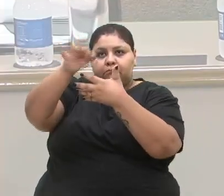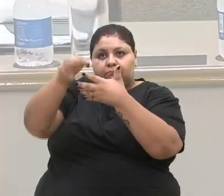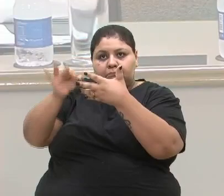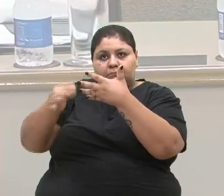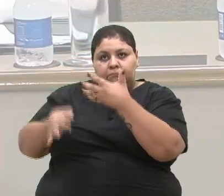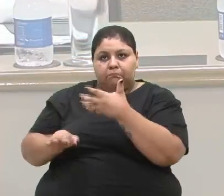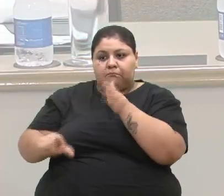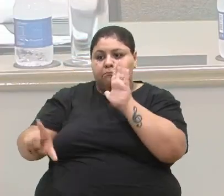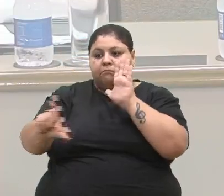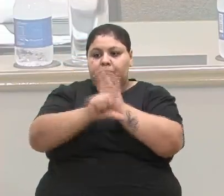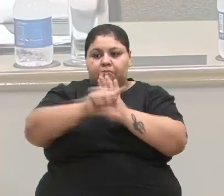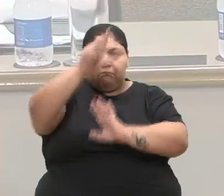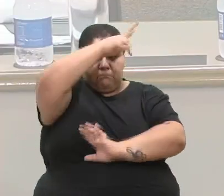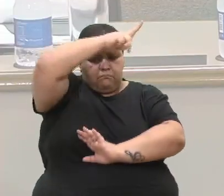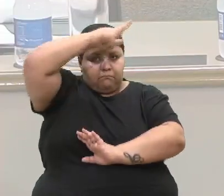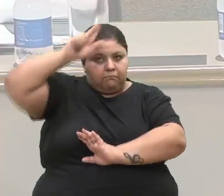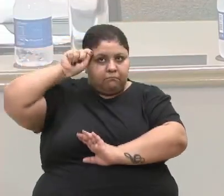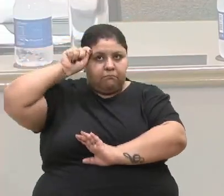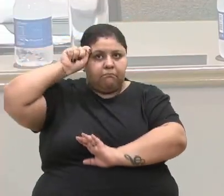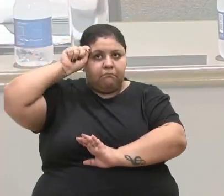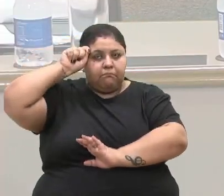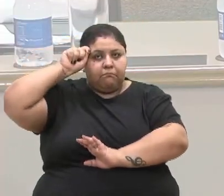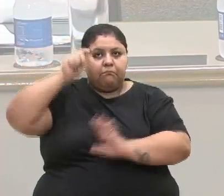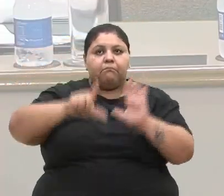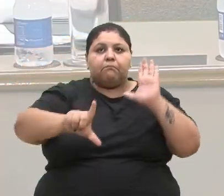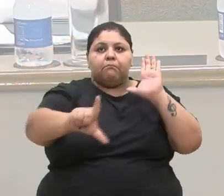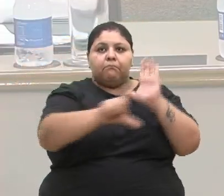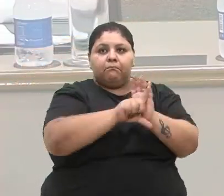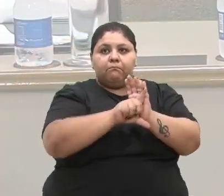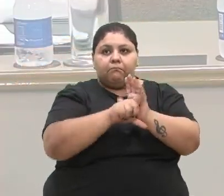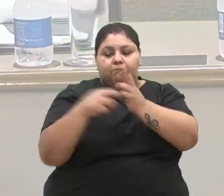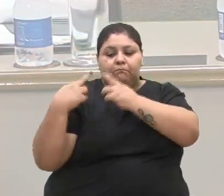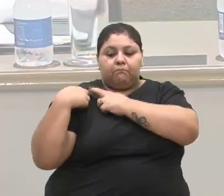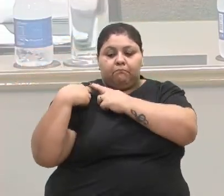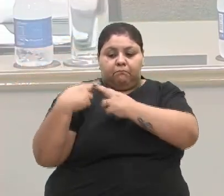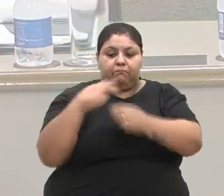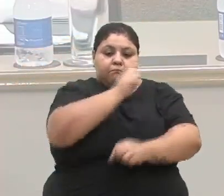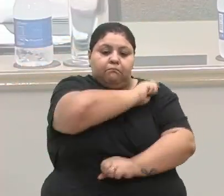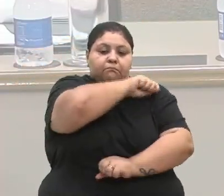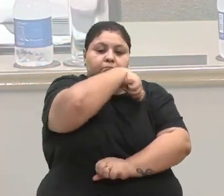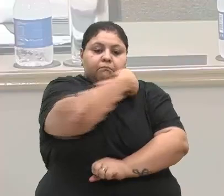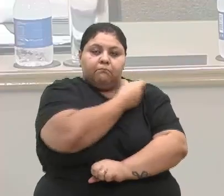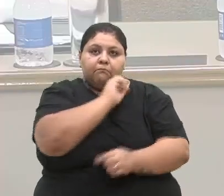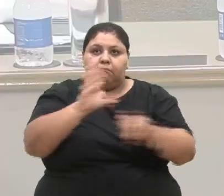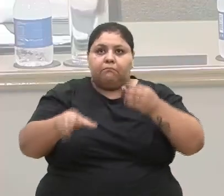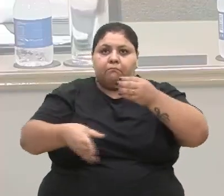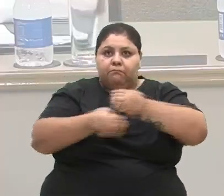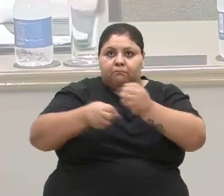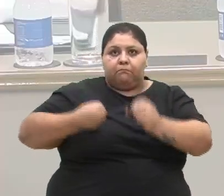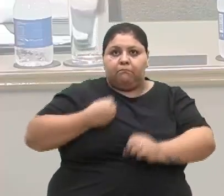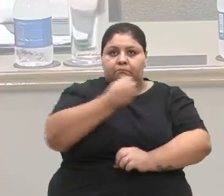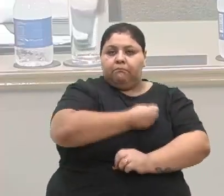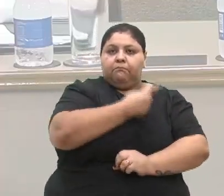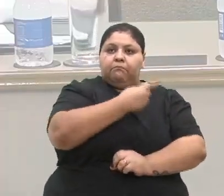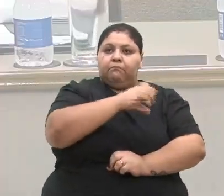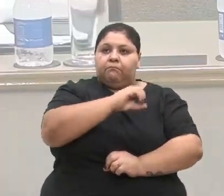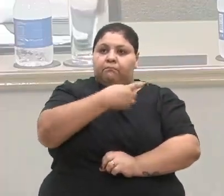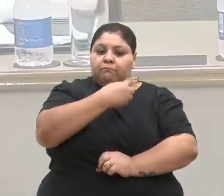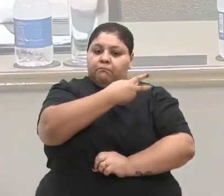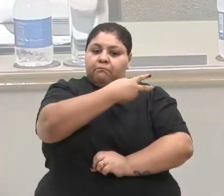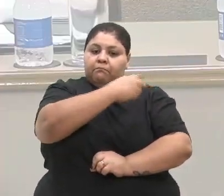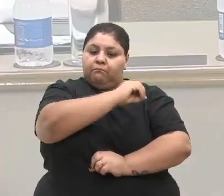previstos na Lei Orgânica do Município e na Lei de Responsabilidade Fiscal, Lei Complementar nº 101-2000.